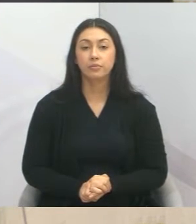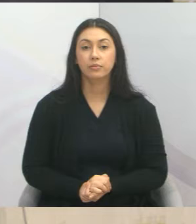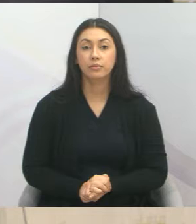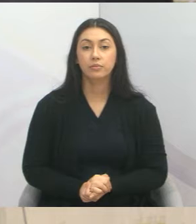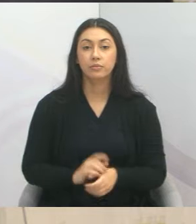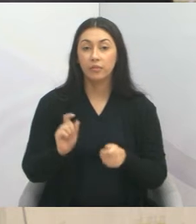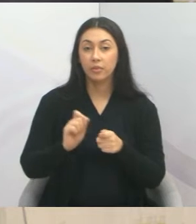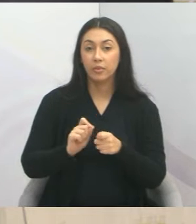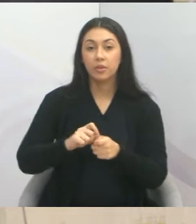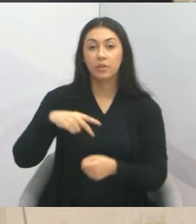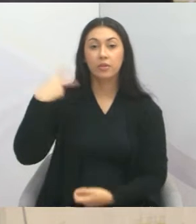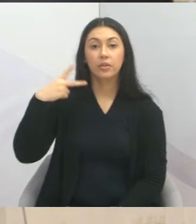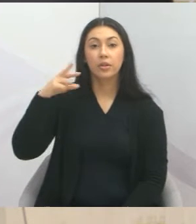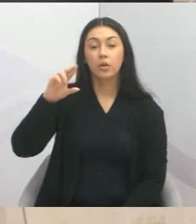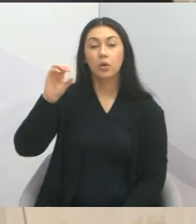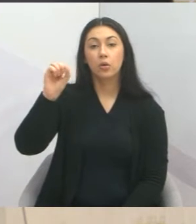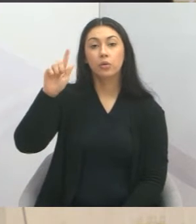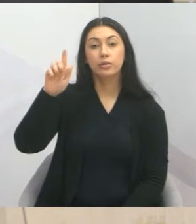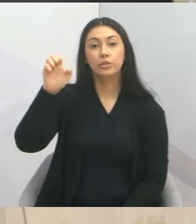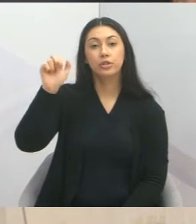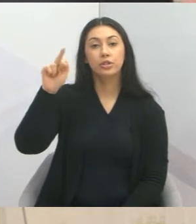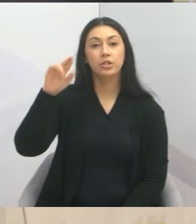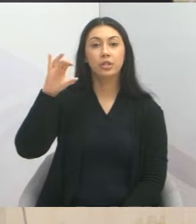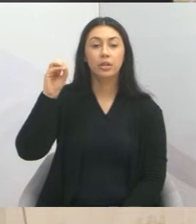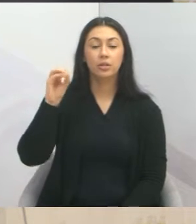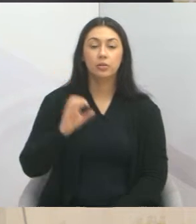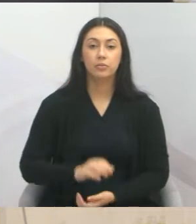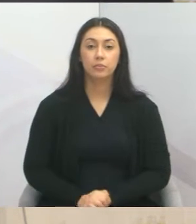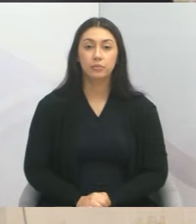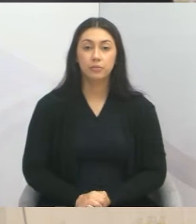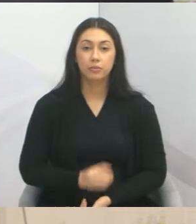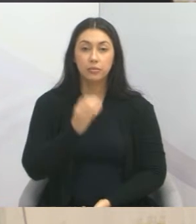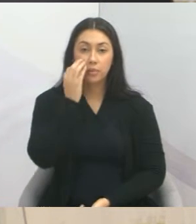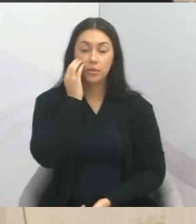manifestação Vereador Rogério Timóteo e